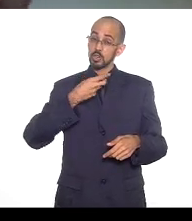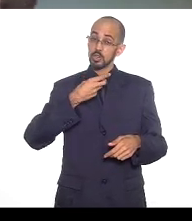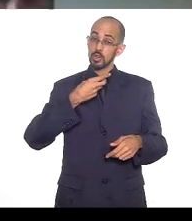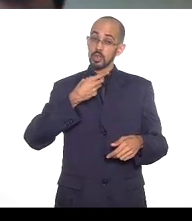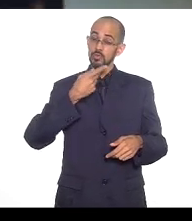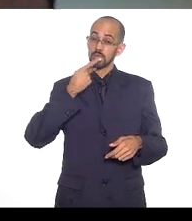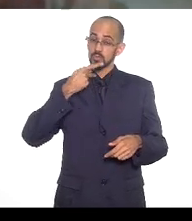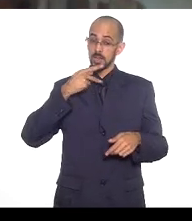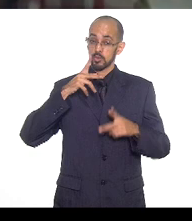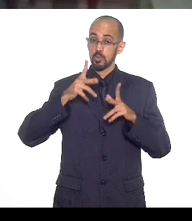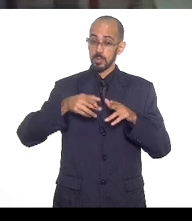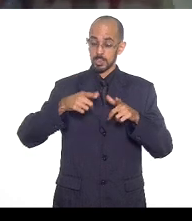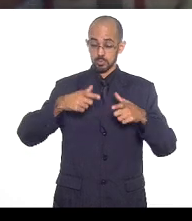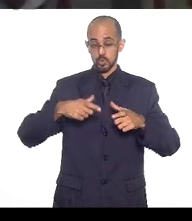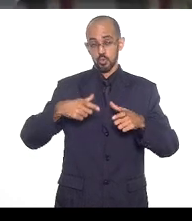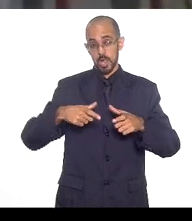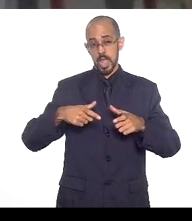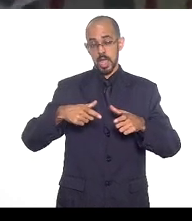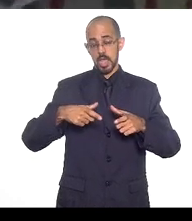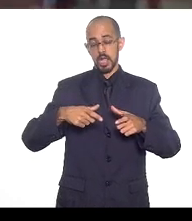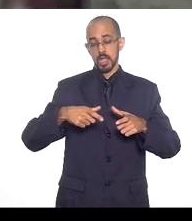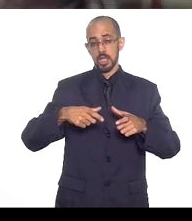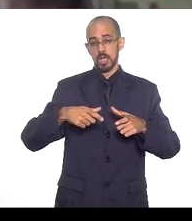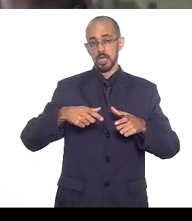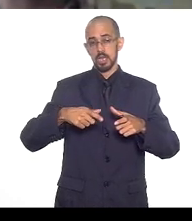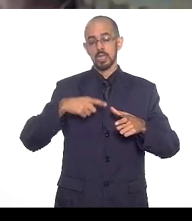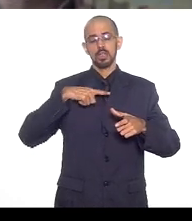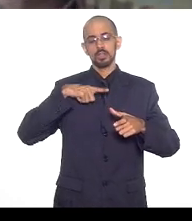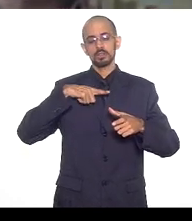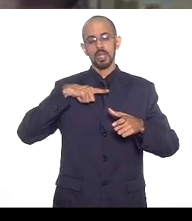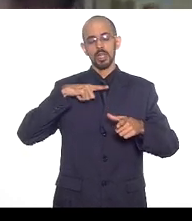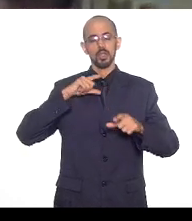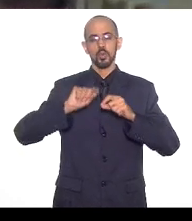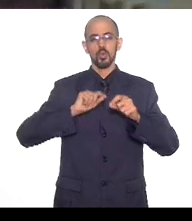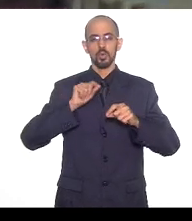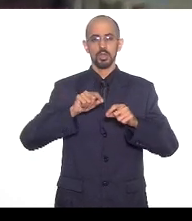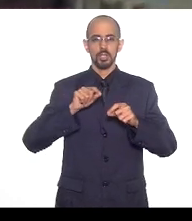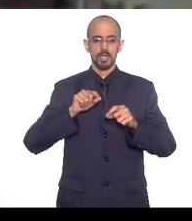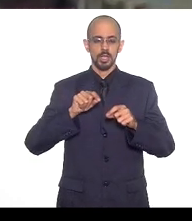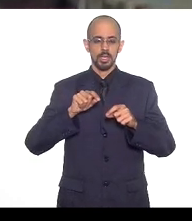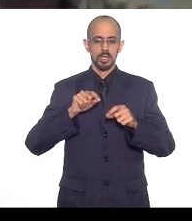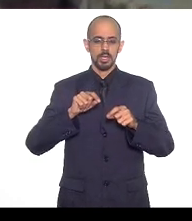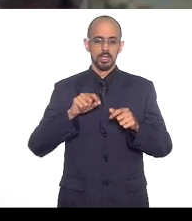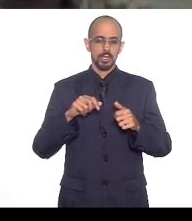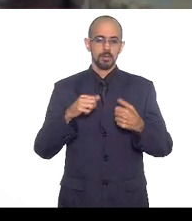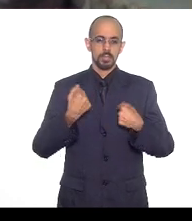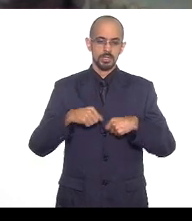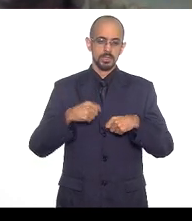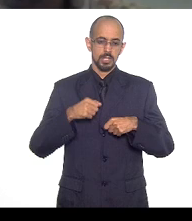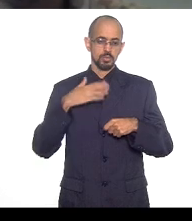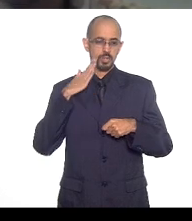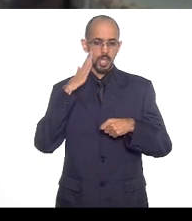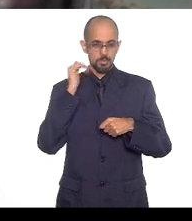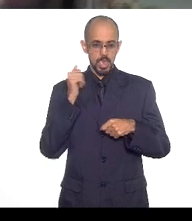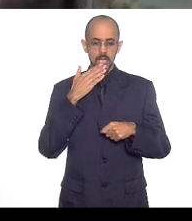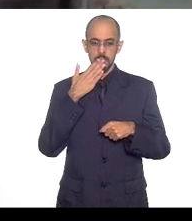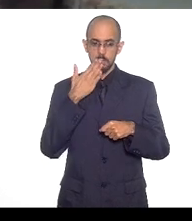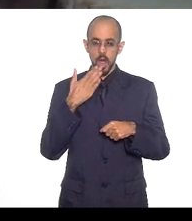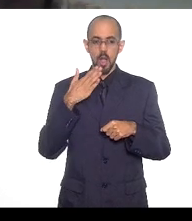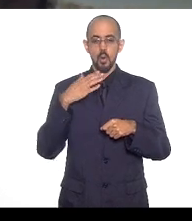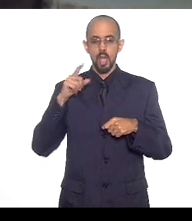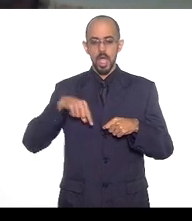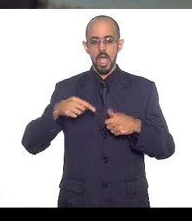plataforma, né, é toda uma consideração de qual vai ser a